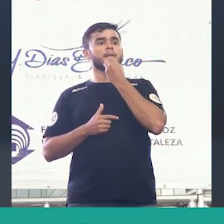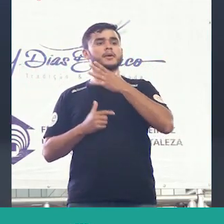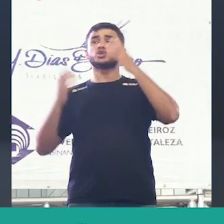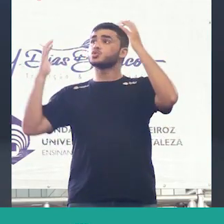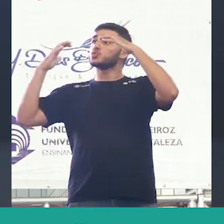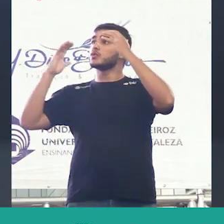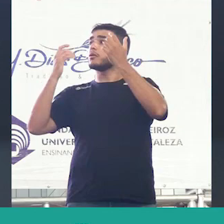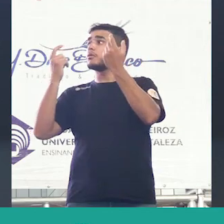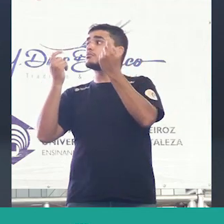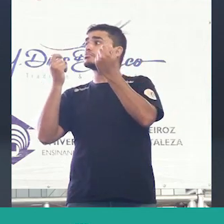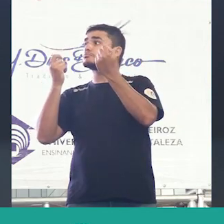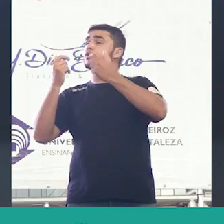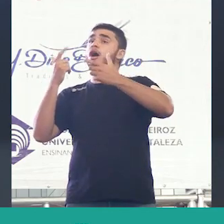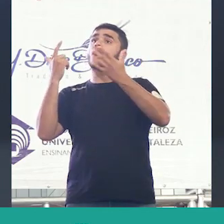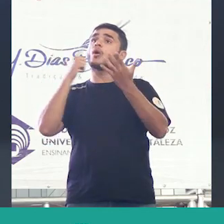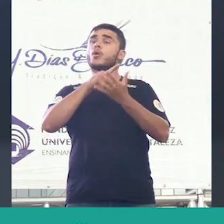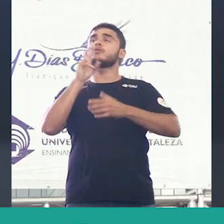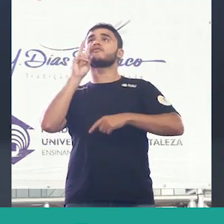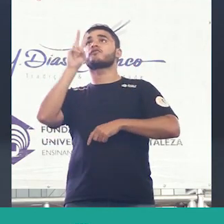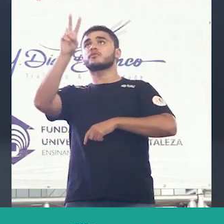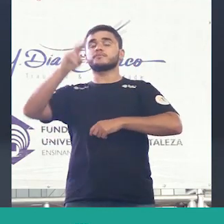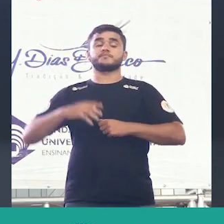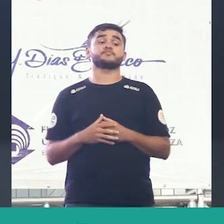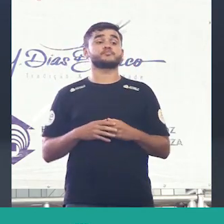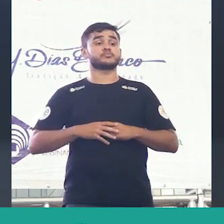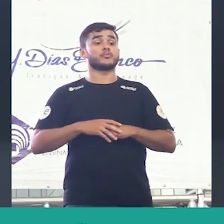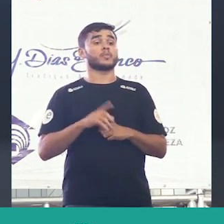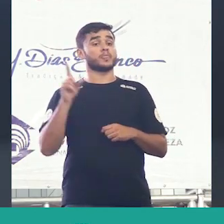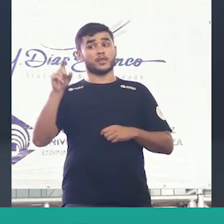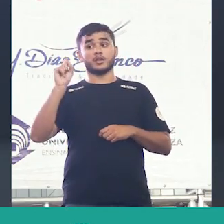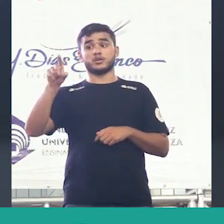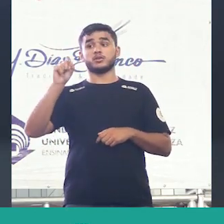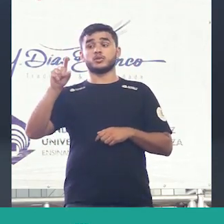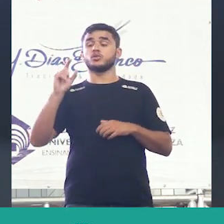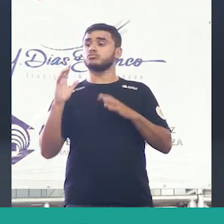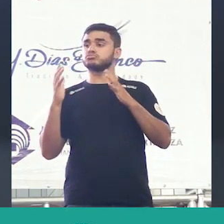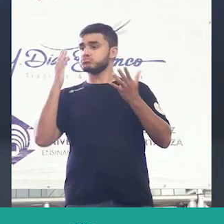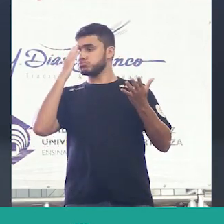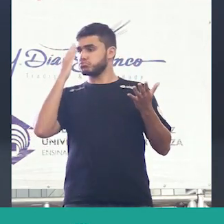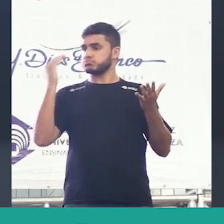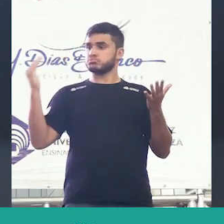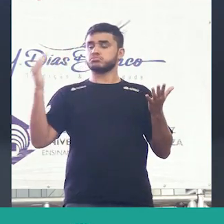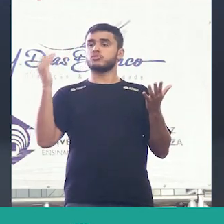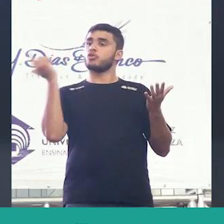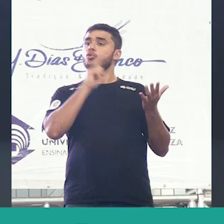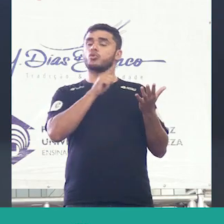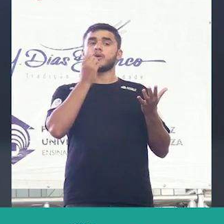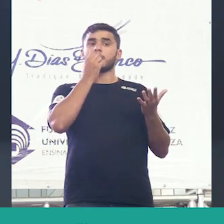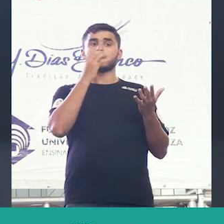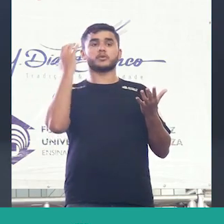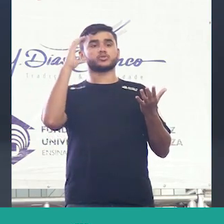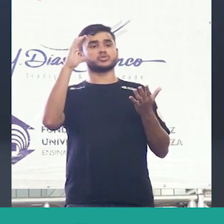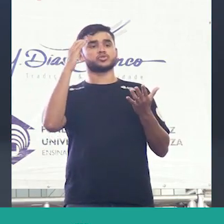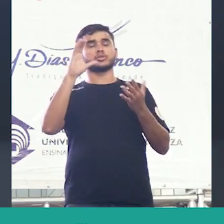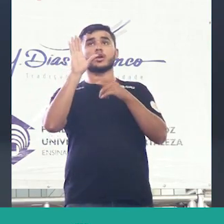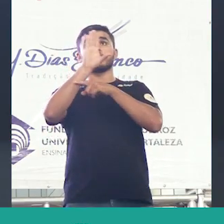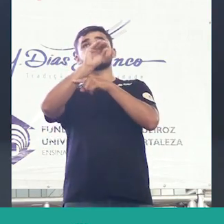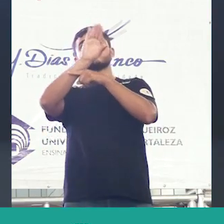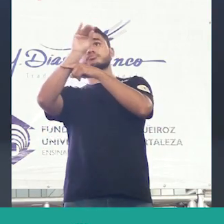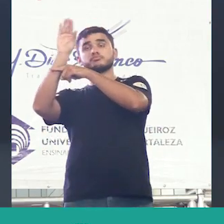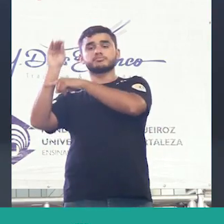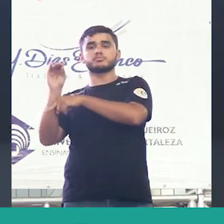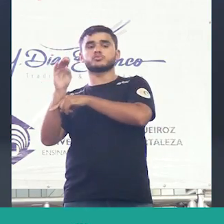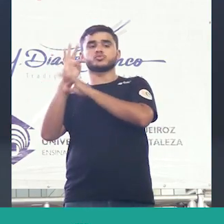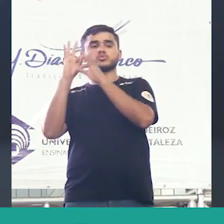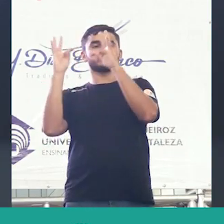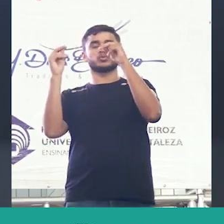do Príncipe. Ok, vamos lá. A cidade de Sobral ficou famosa em todo o mundo científico após o exame das